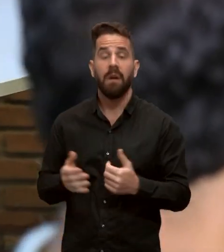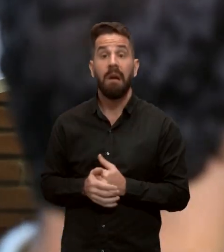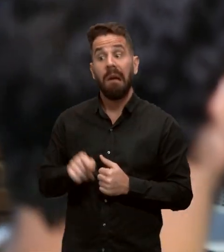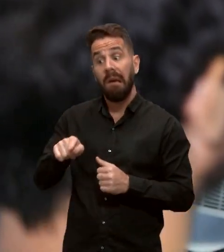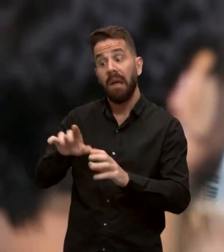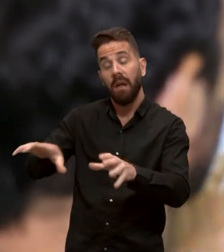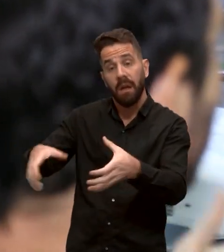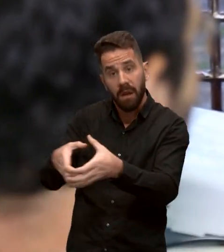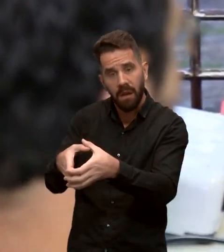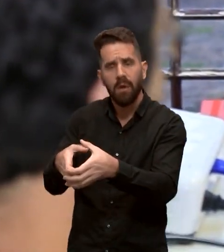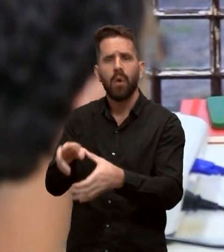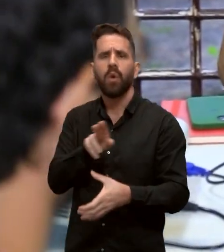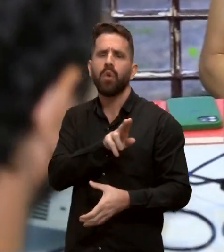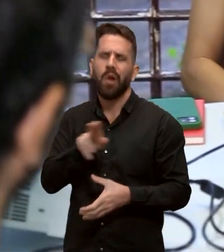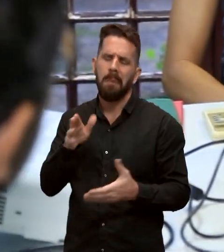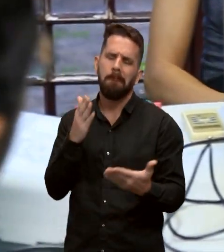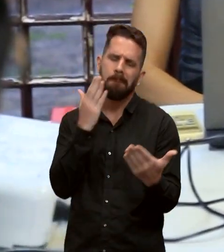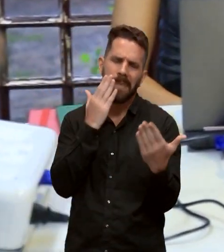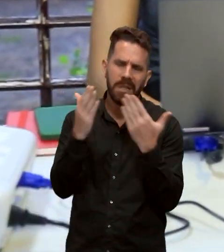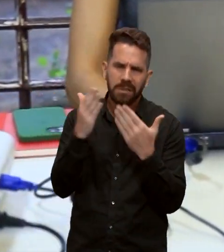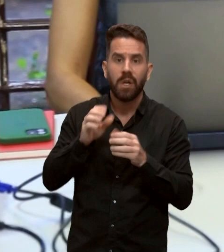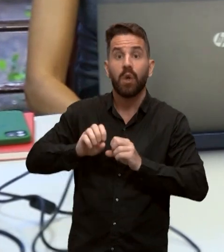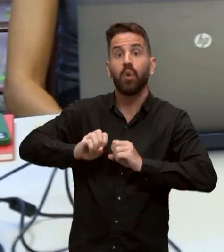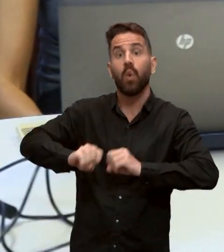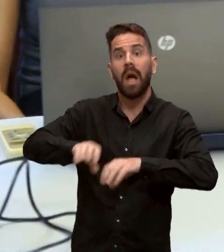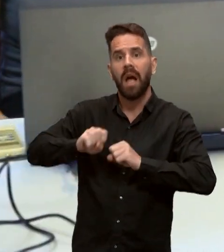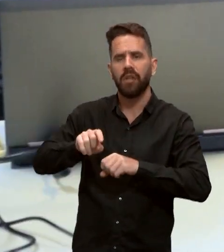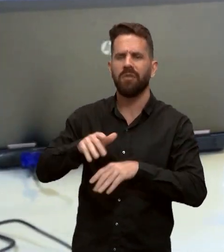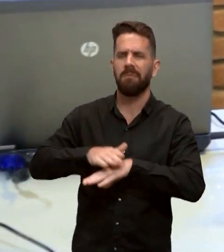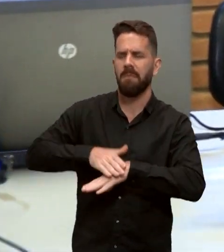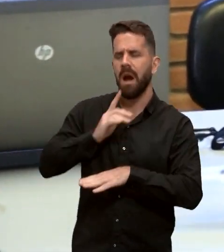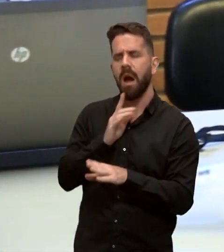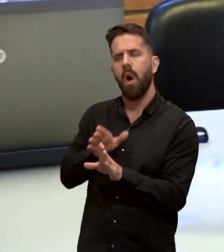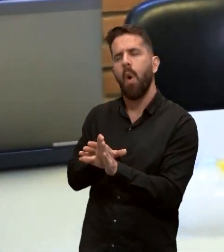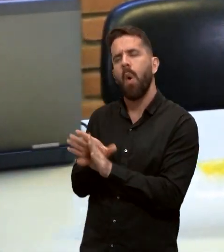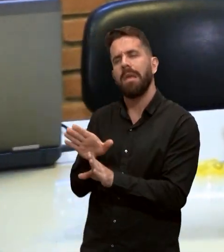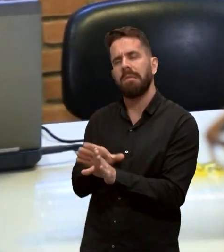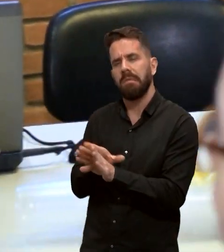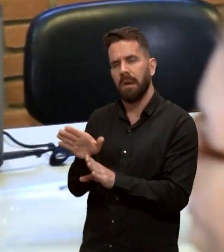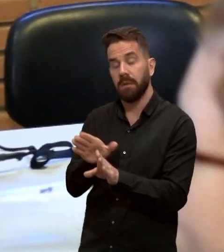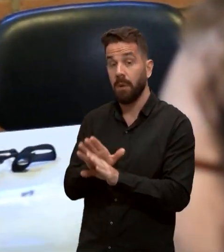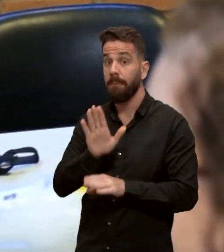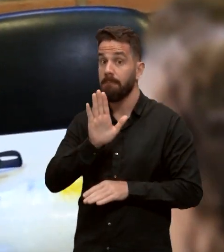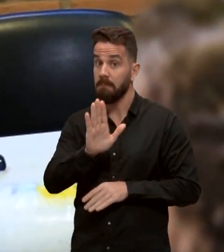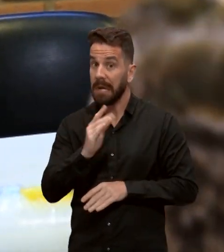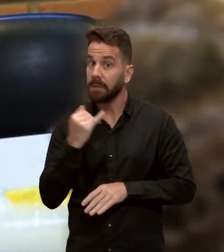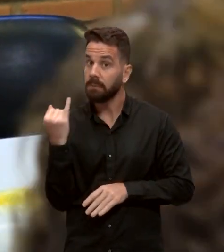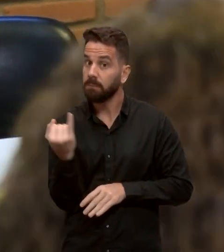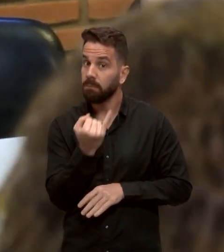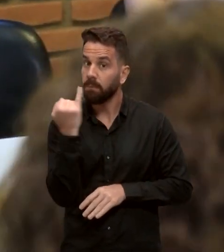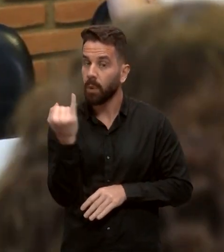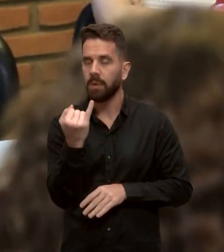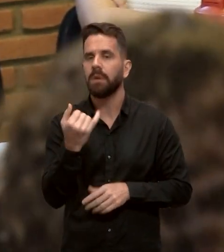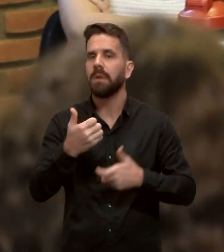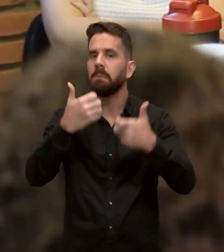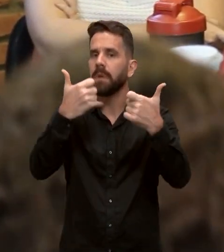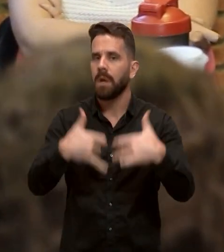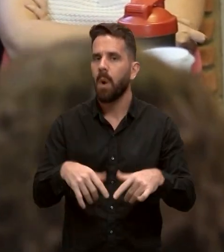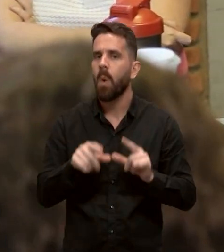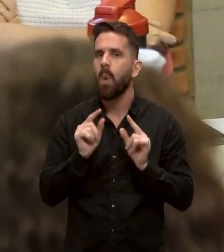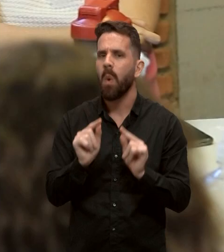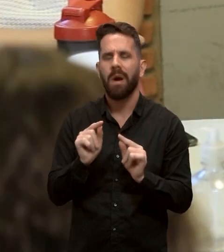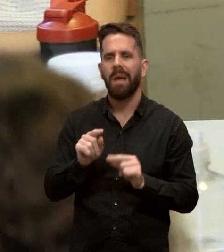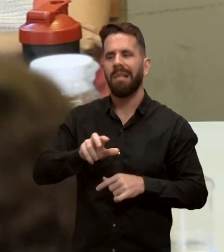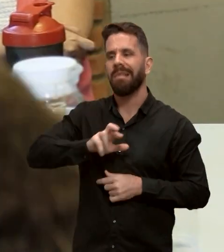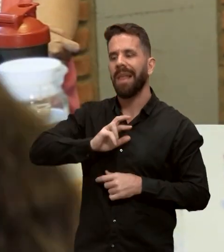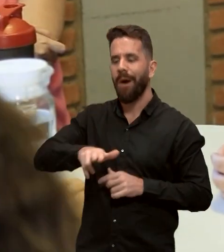grupo psicoeducativo de orientação, mas eu acho muito importante ressaltar que não se trata de uma